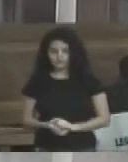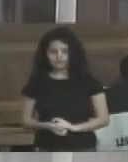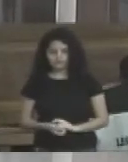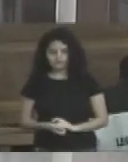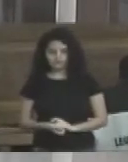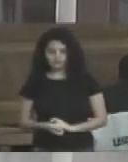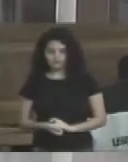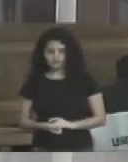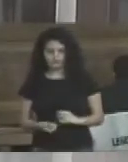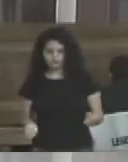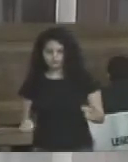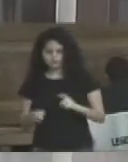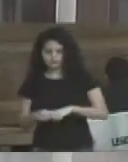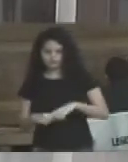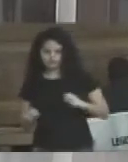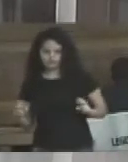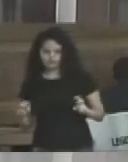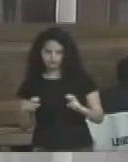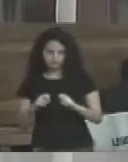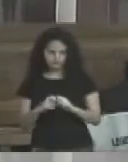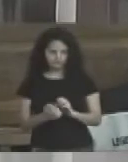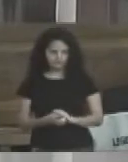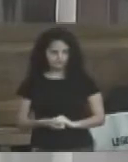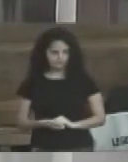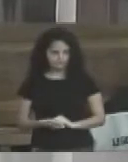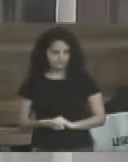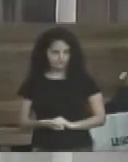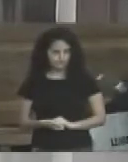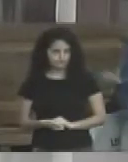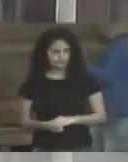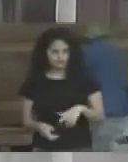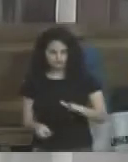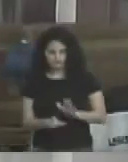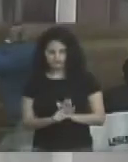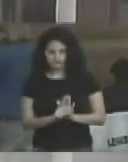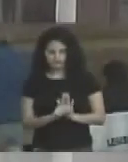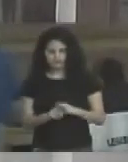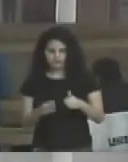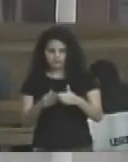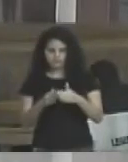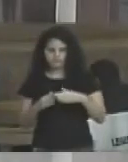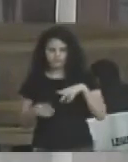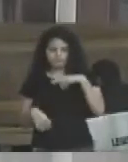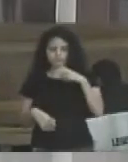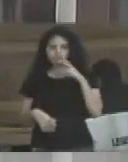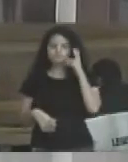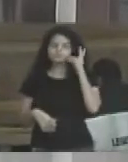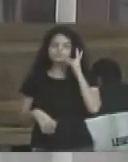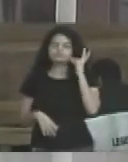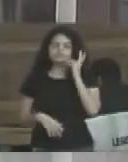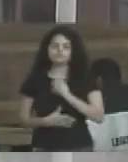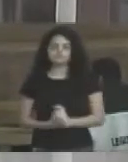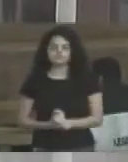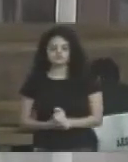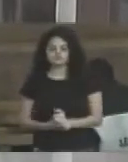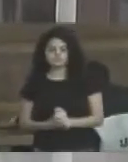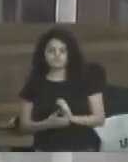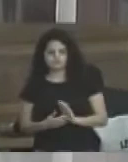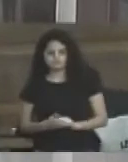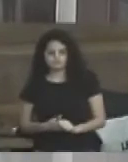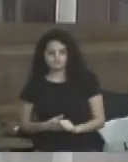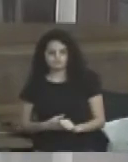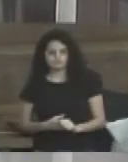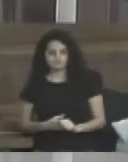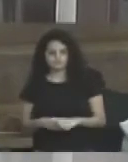regimento interno desta casa de lei, dessa Casa de Leis. E que peço aos nobres vereadores e vereadoras a apreciação